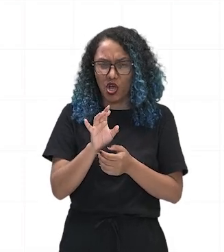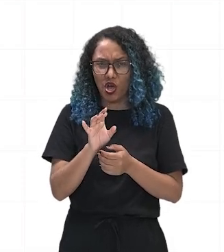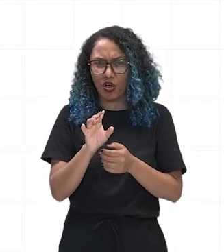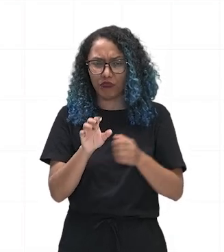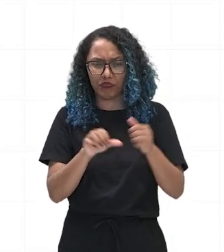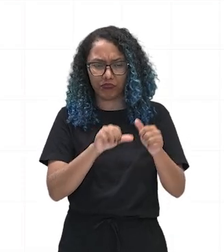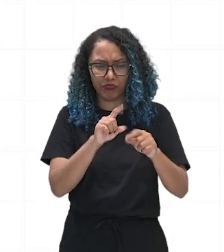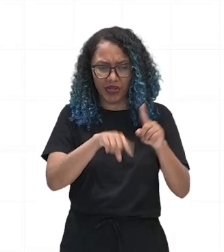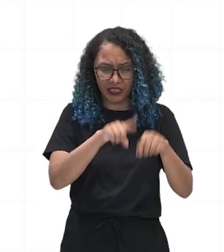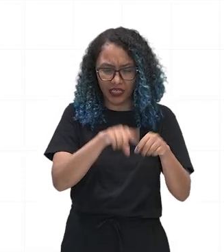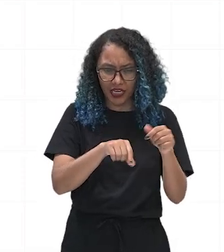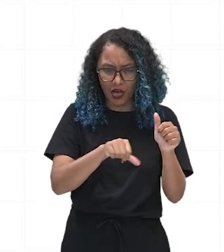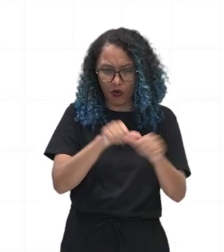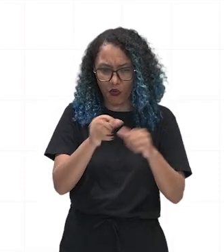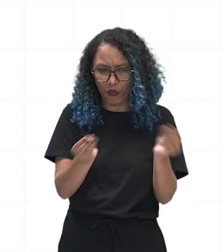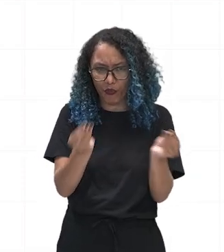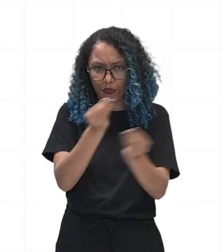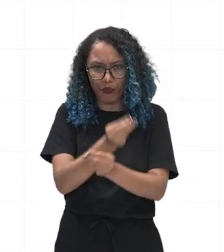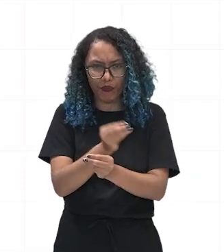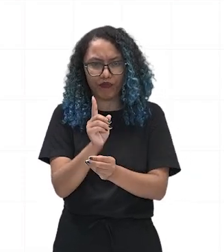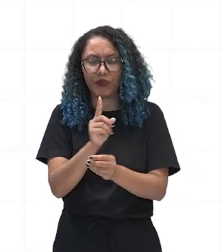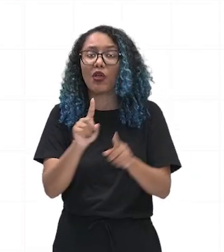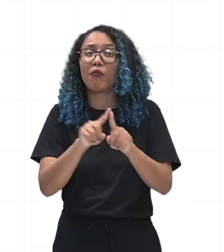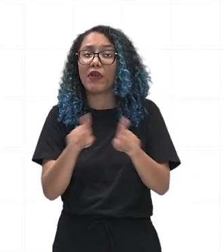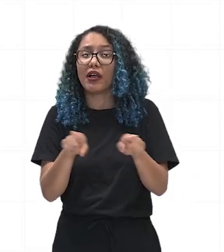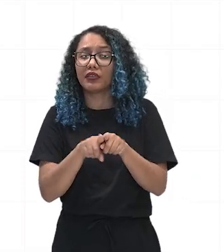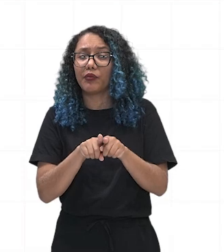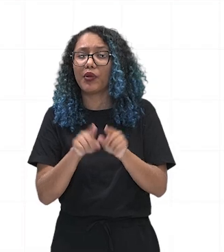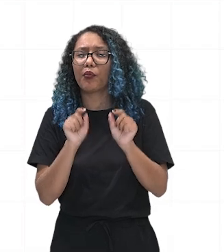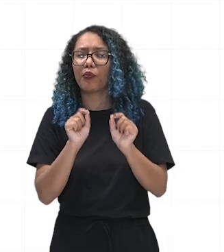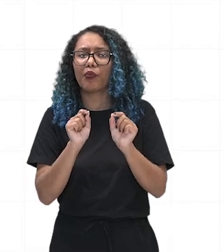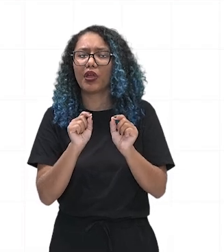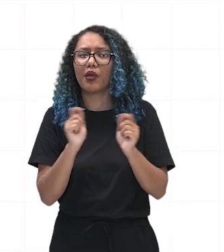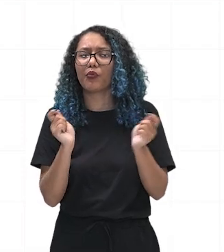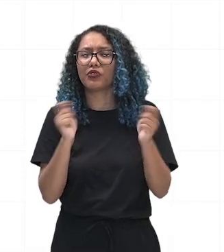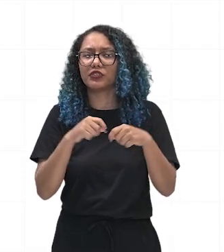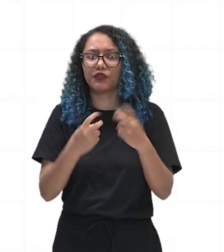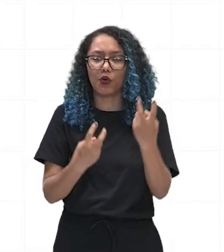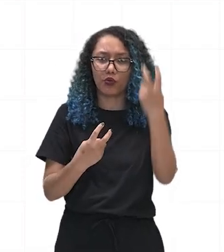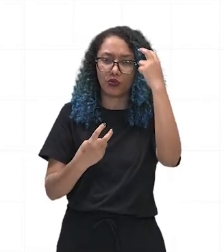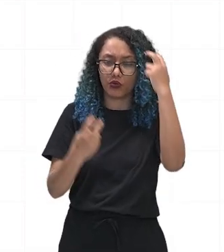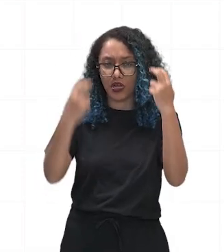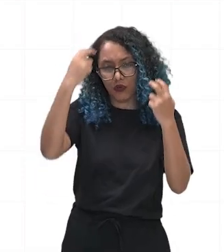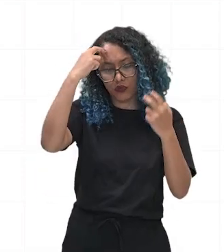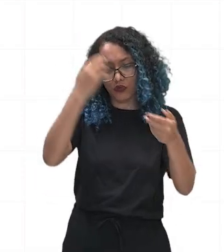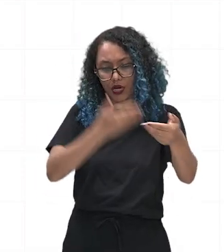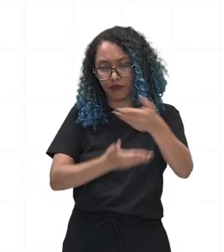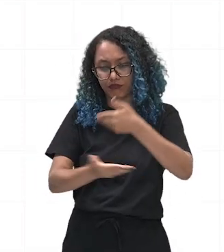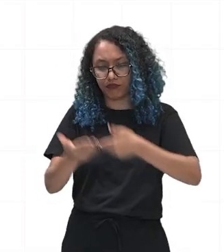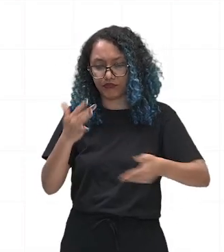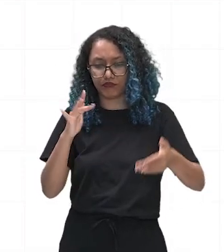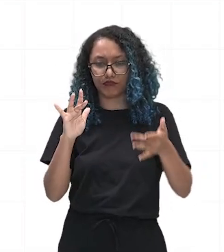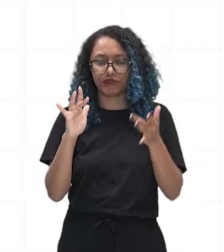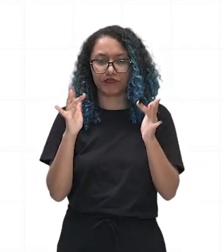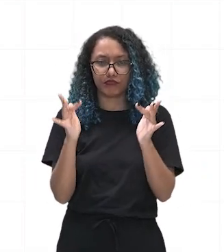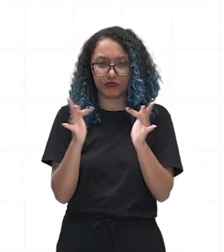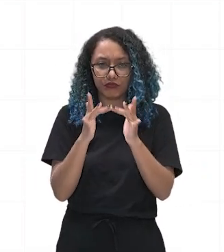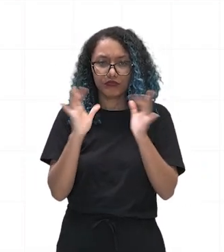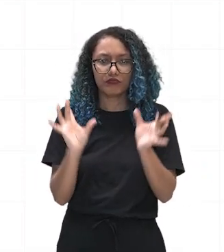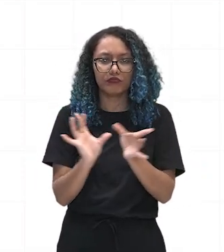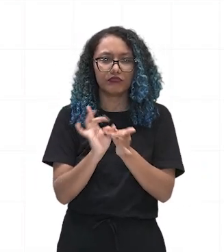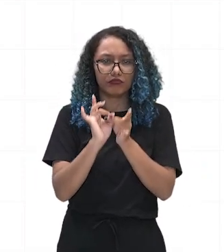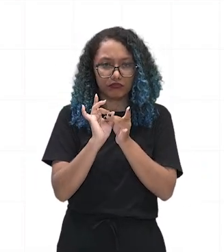de coisas, mas também permitiam que diferentes culturas se conectassem e compartilhassem